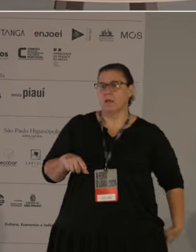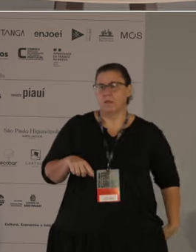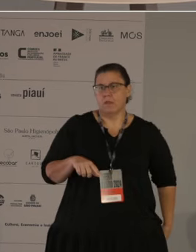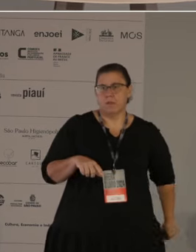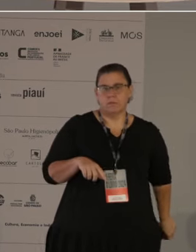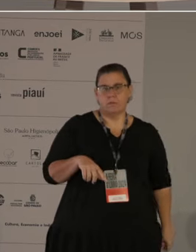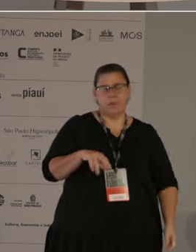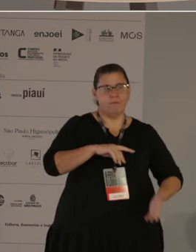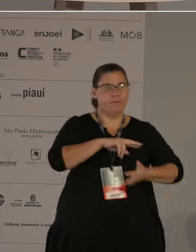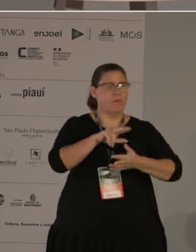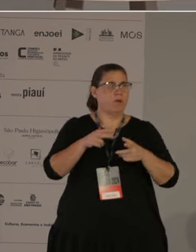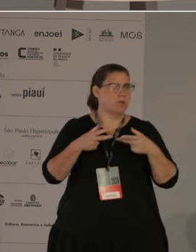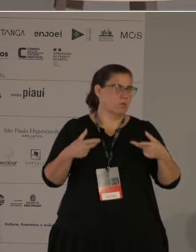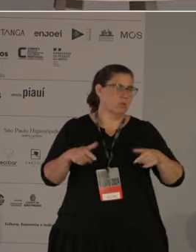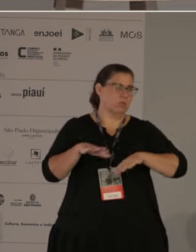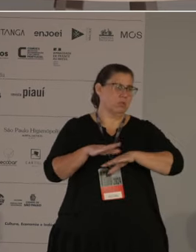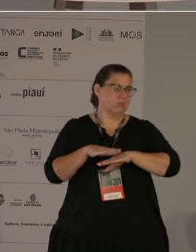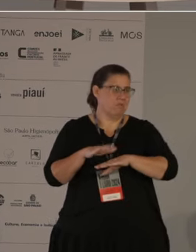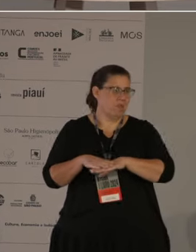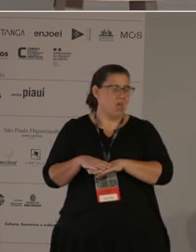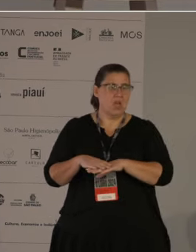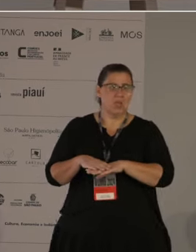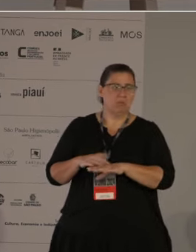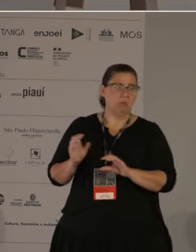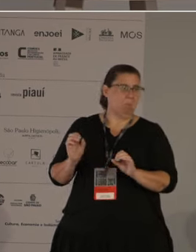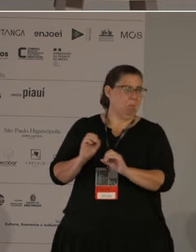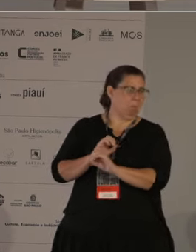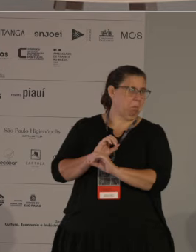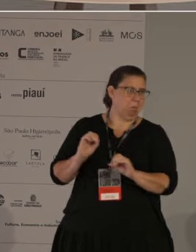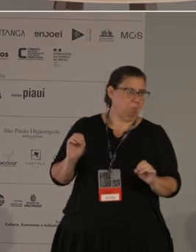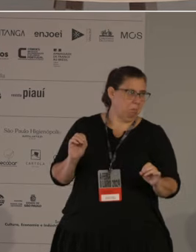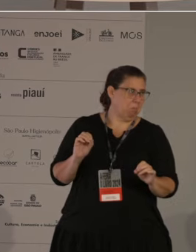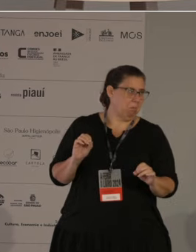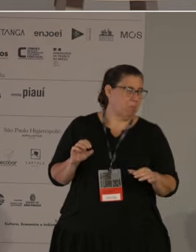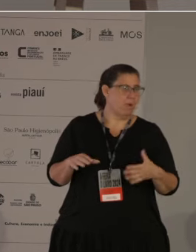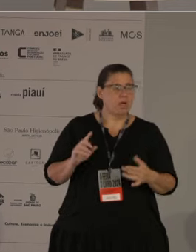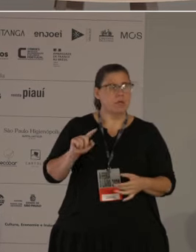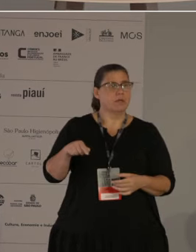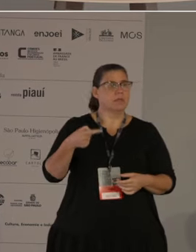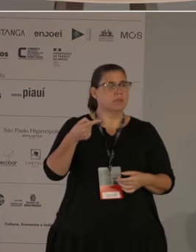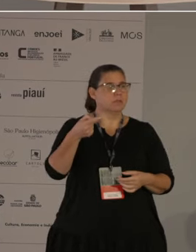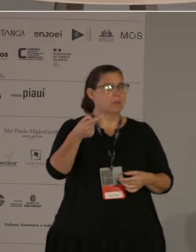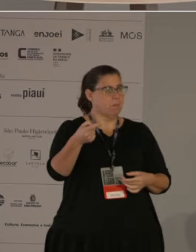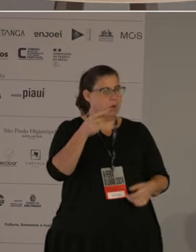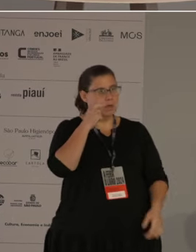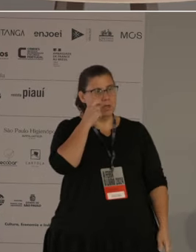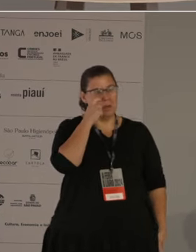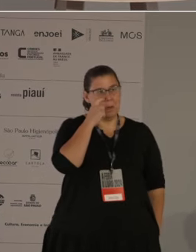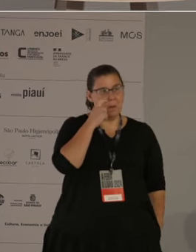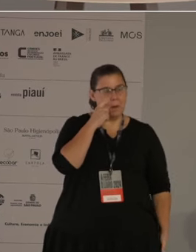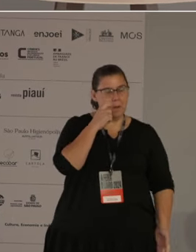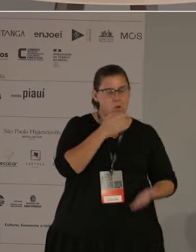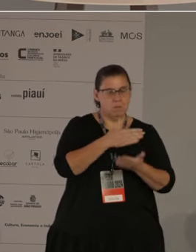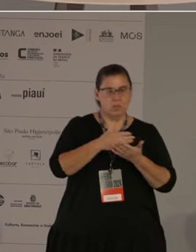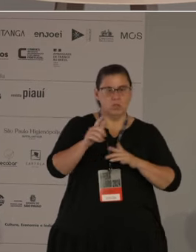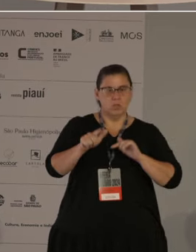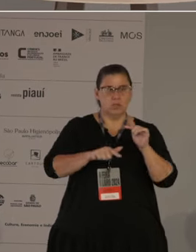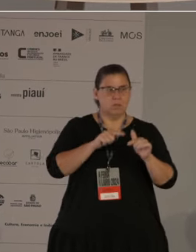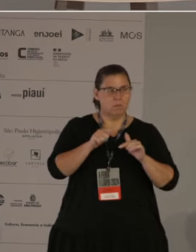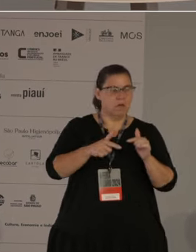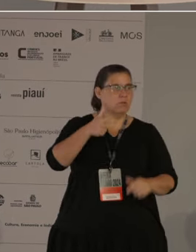uma série de coisas que ela poderia ter feito e não fez, e aí, enfim, e que aí depois a retomada dos trabalhos pelo